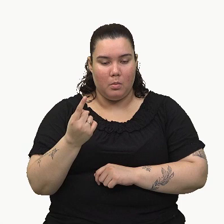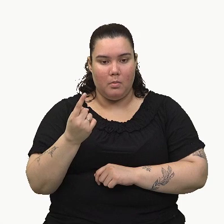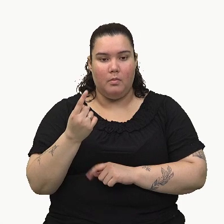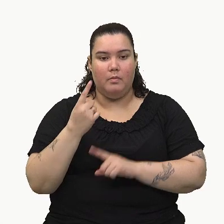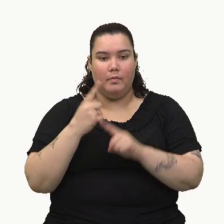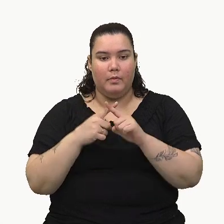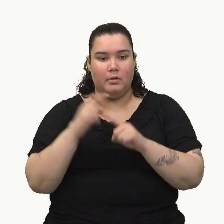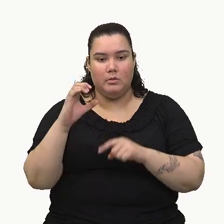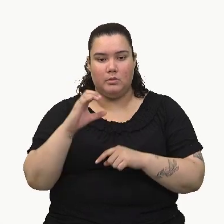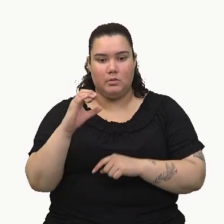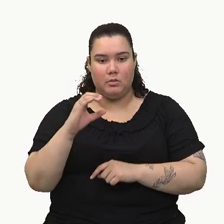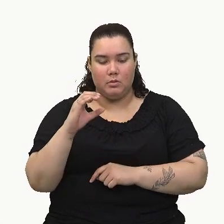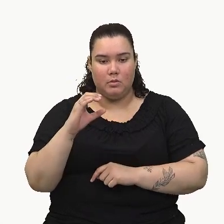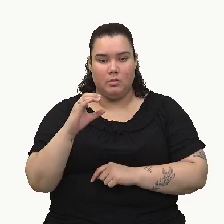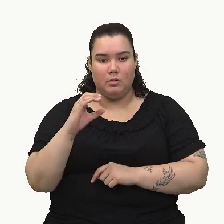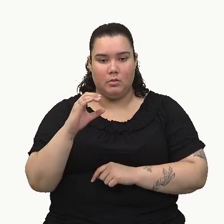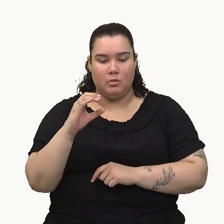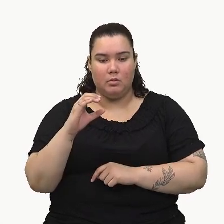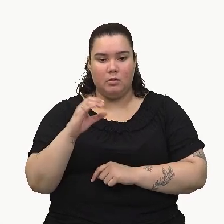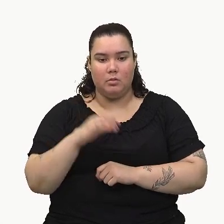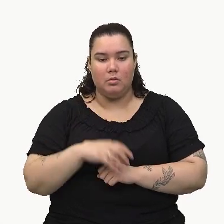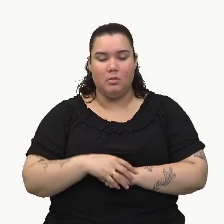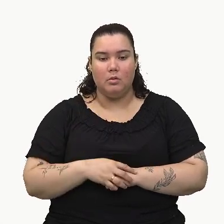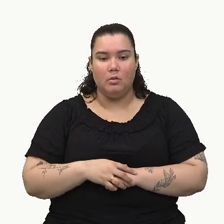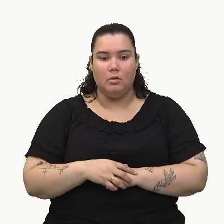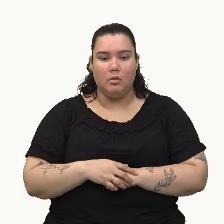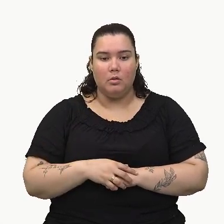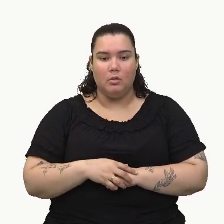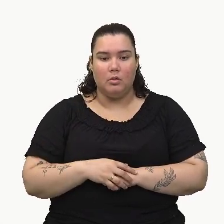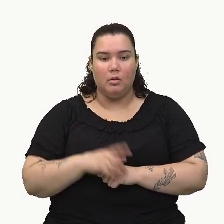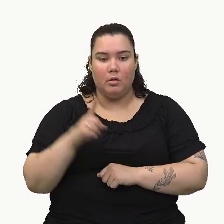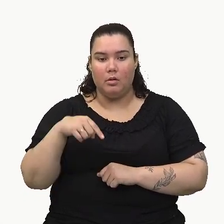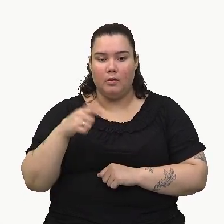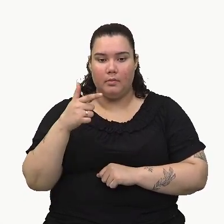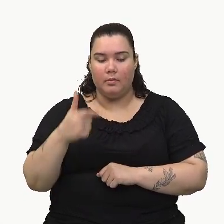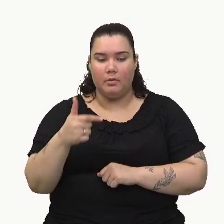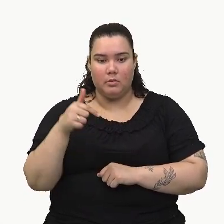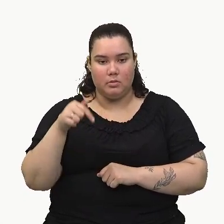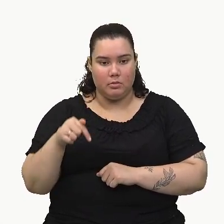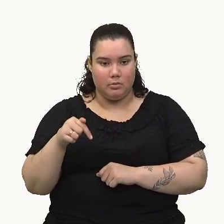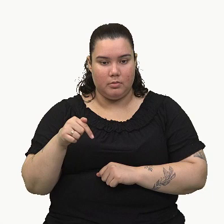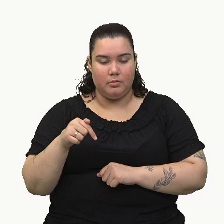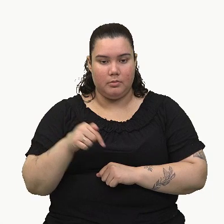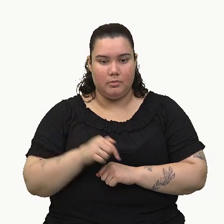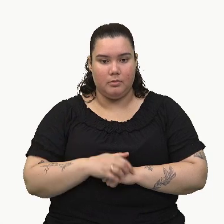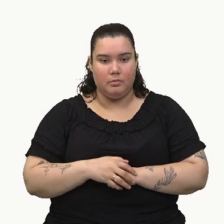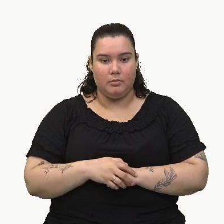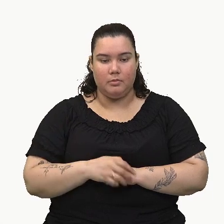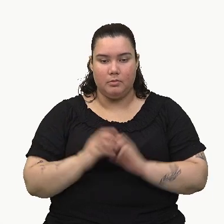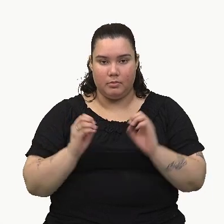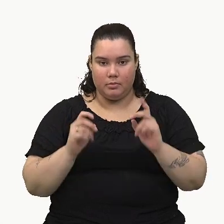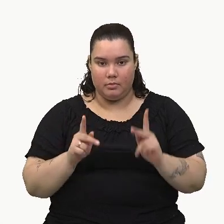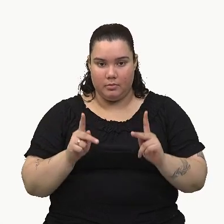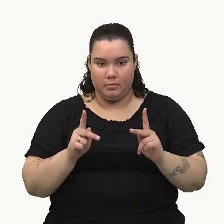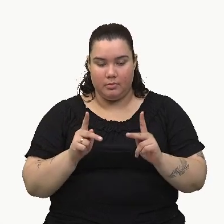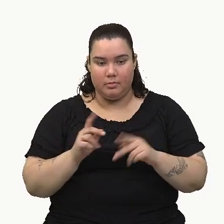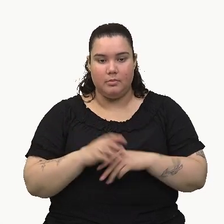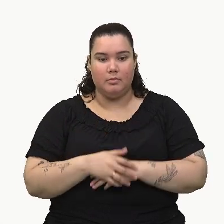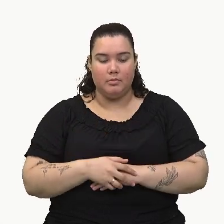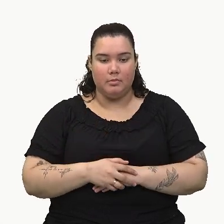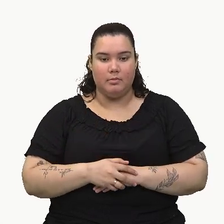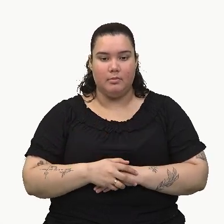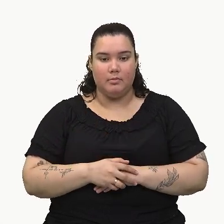valor de c, que vale, só voltando, o valor de c, que vale 27. Belezinha?